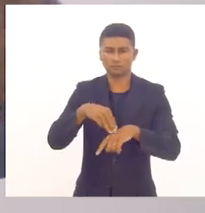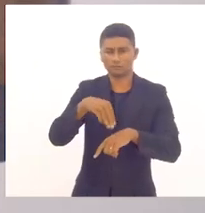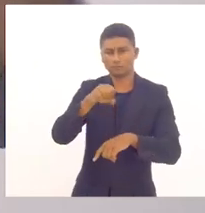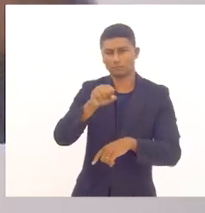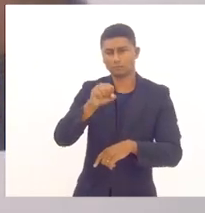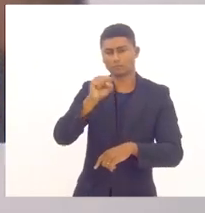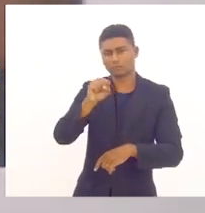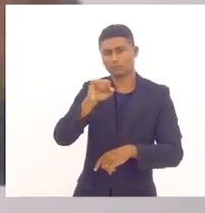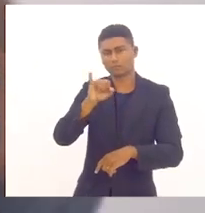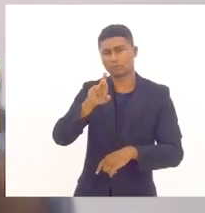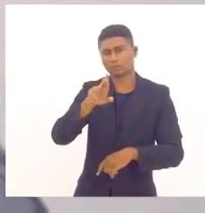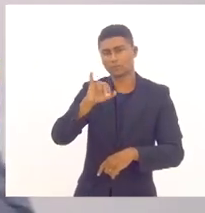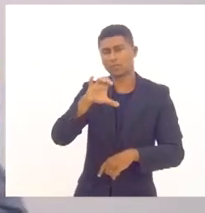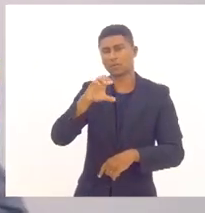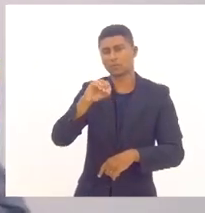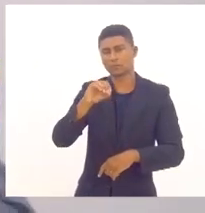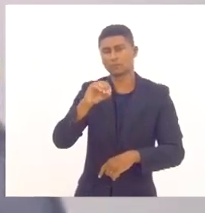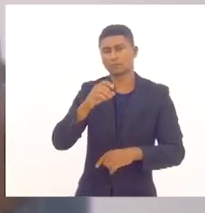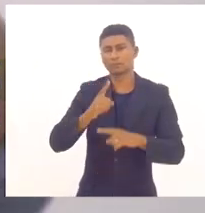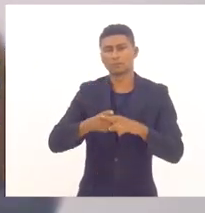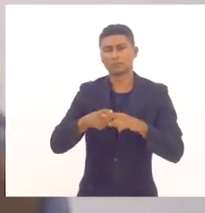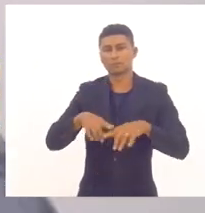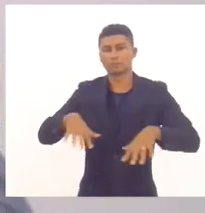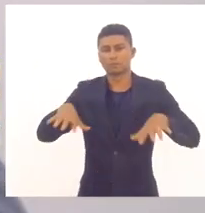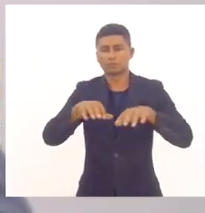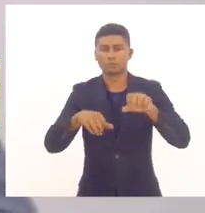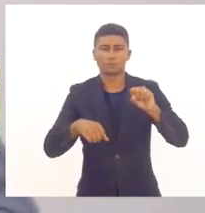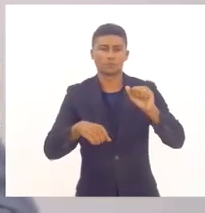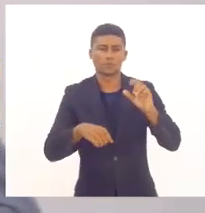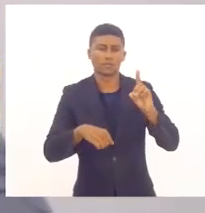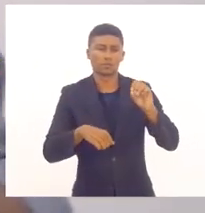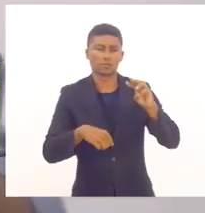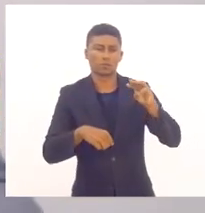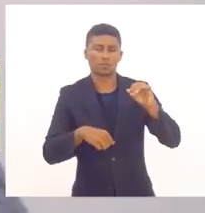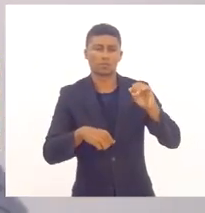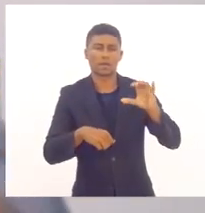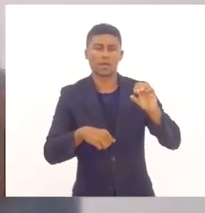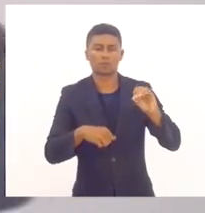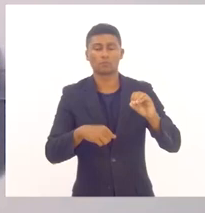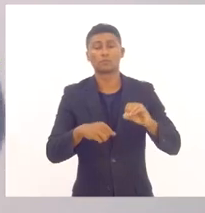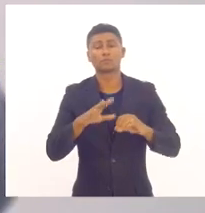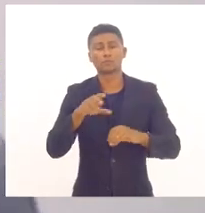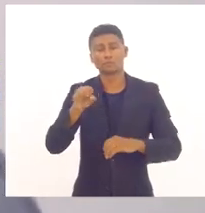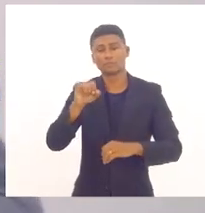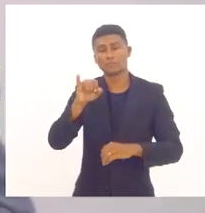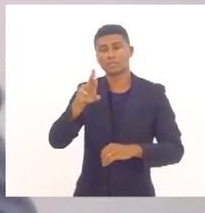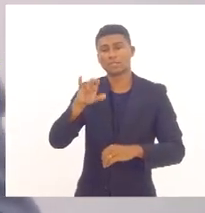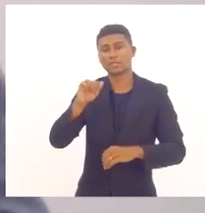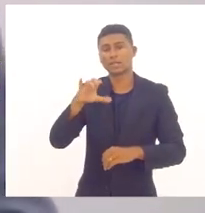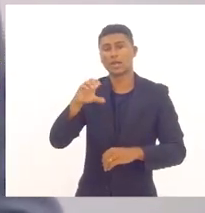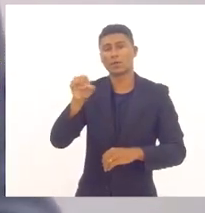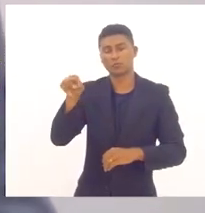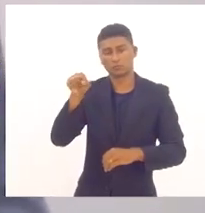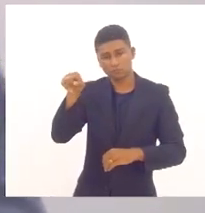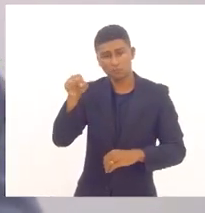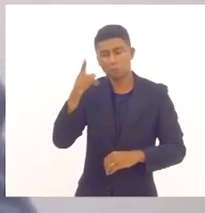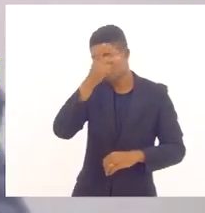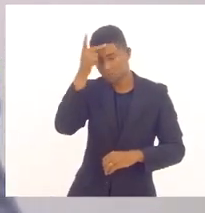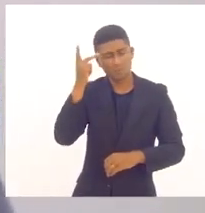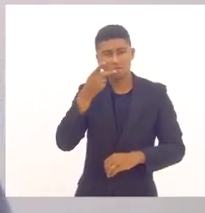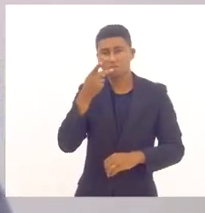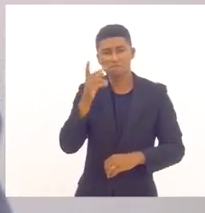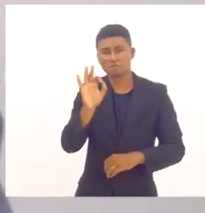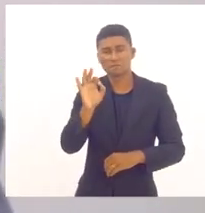porque todo mundo fala do Sado Miaco, mas ninguém fala do Siríaco, um homem negro campista. E por isso que a gente propôs essa data. E, para terminar,